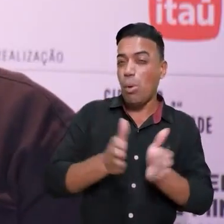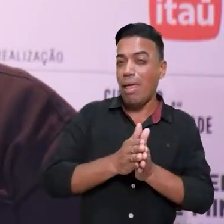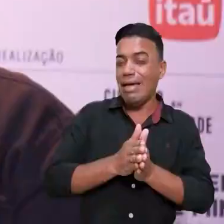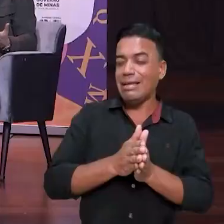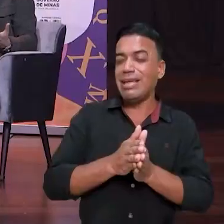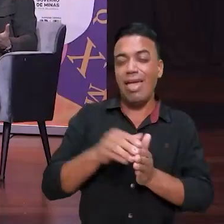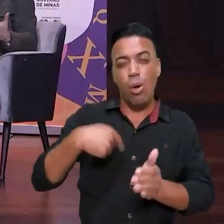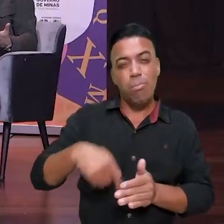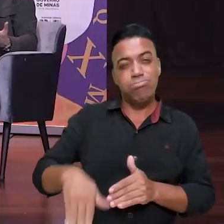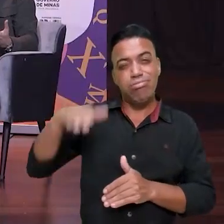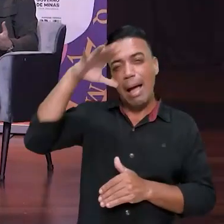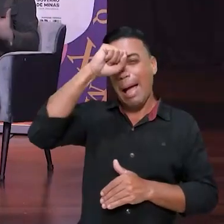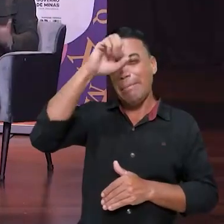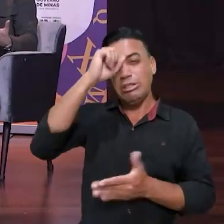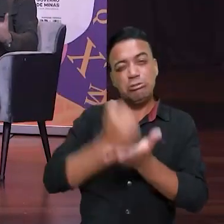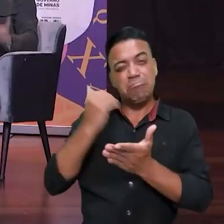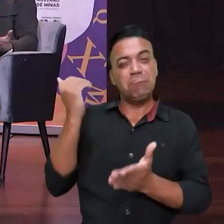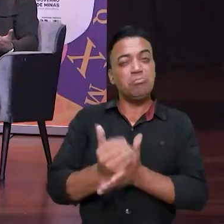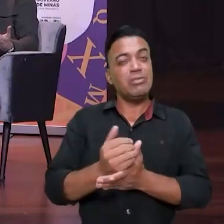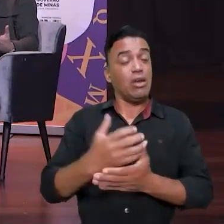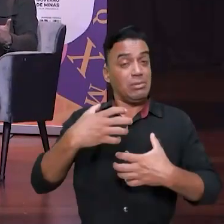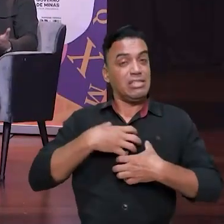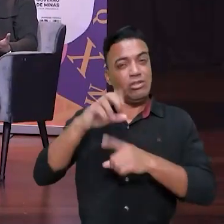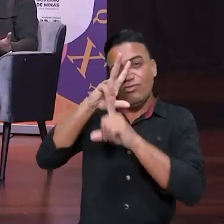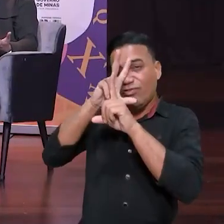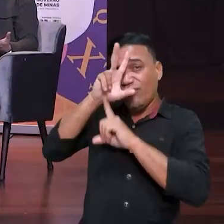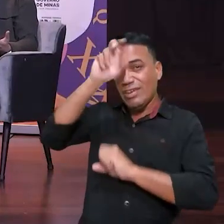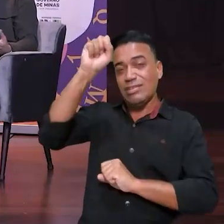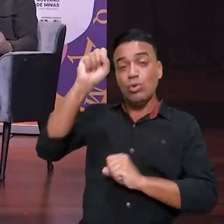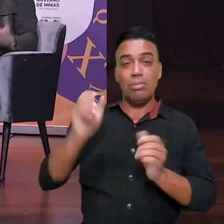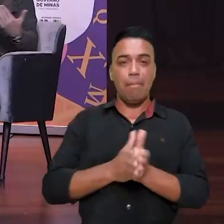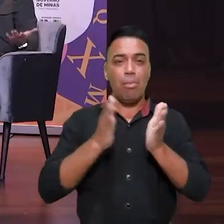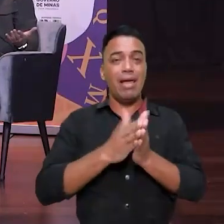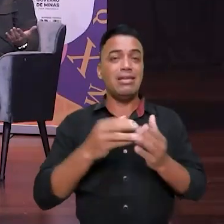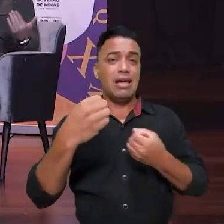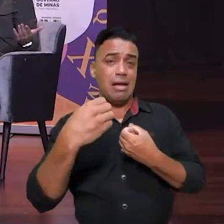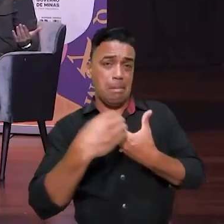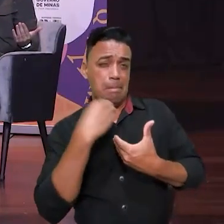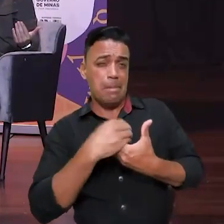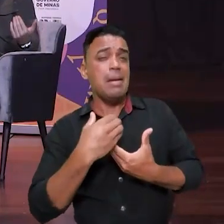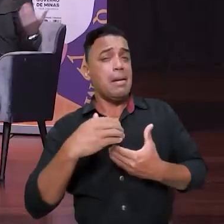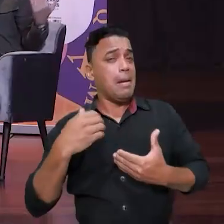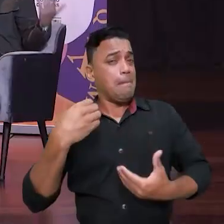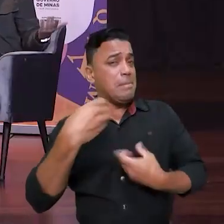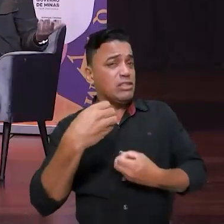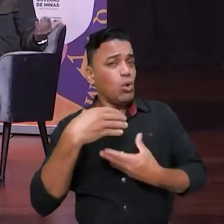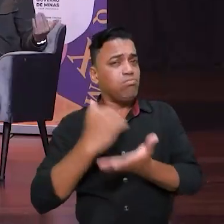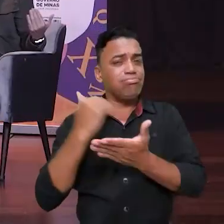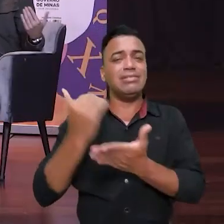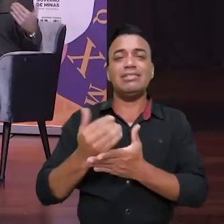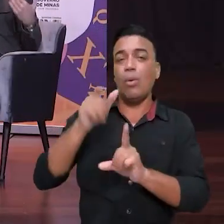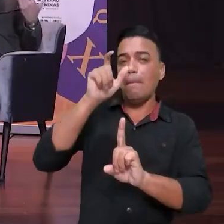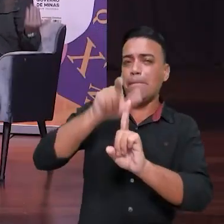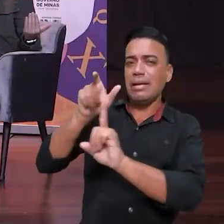muito, muito, muito mesmo. Assim, me sinto um vencedor porque a pobreza ensinou muito. Mas lamento muito profundamente por todas as